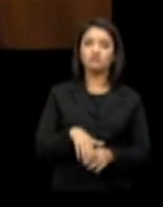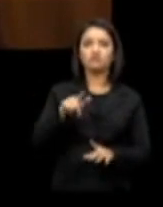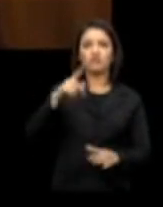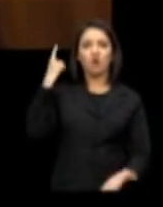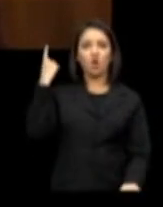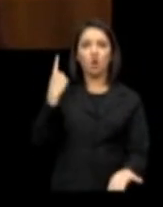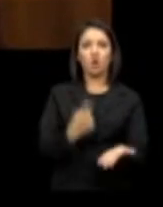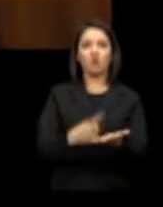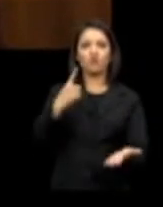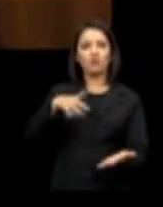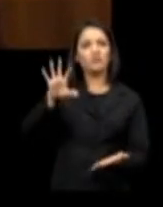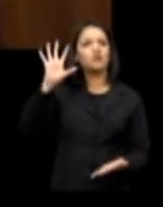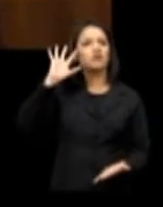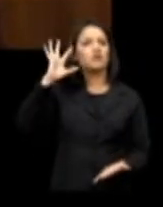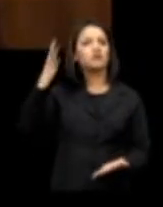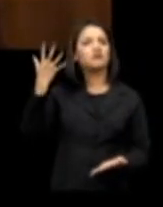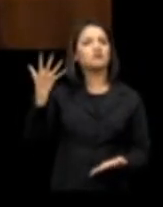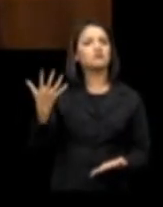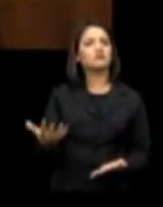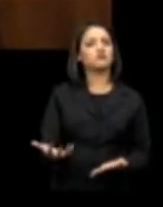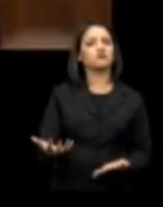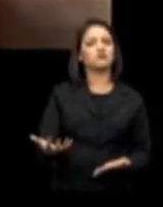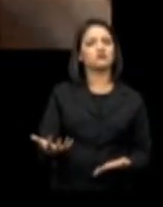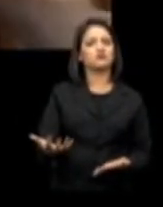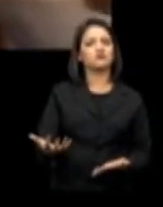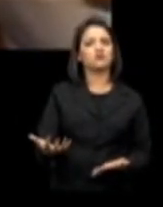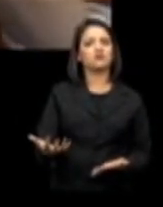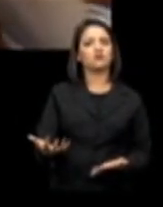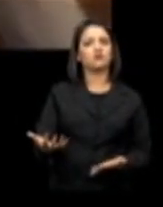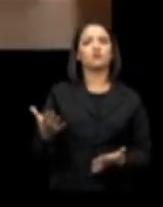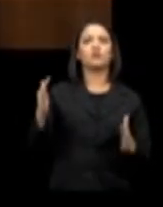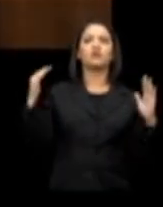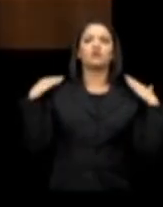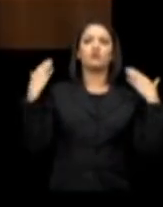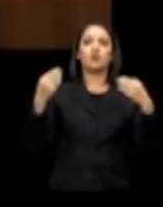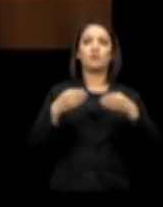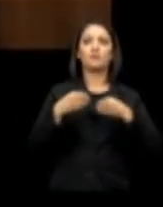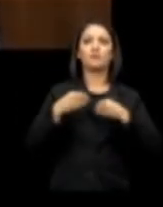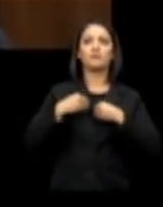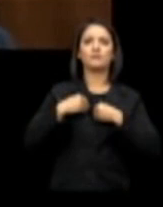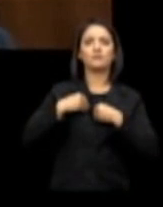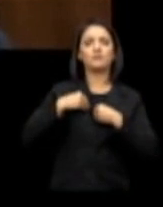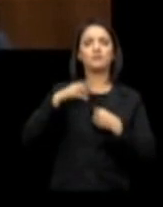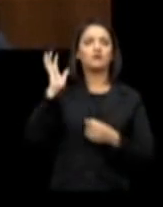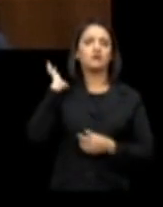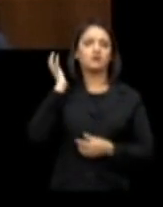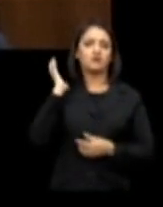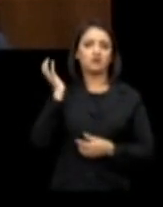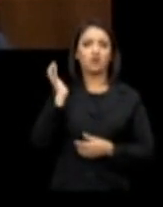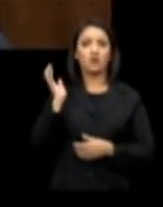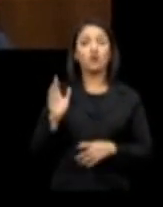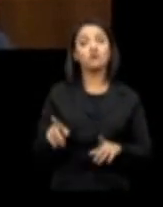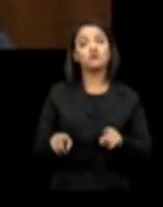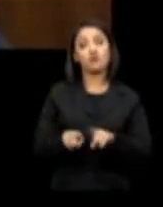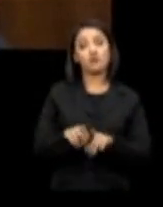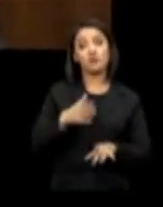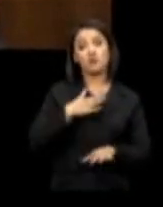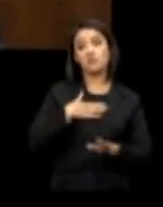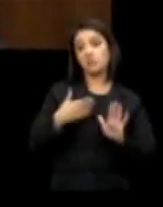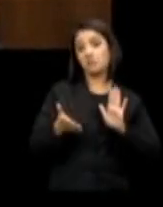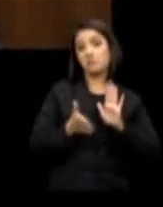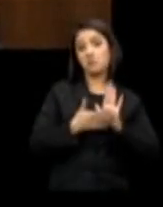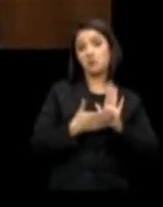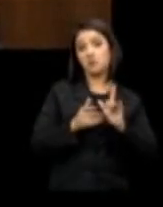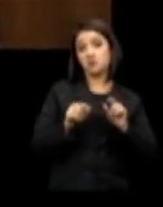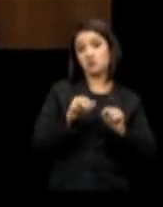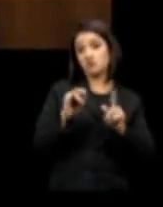referendo da medida cautelar deferida pela ministra Rosa Weber e proporia, adicionalmente, se me fosse